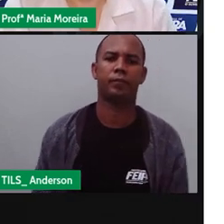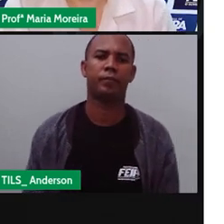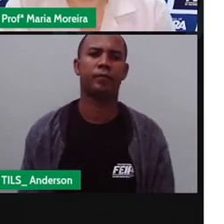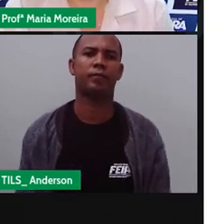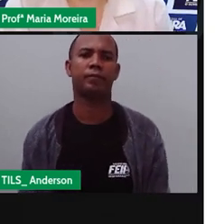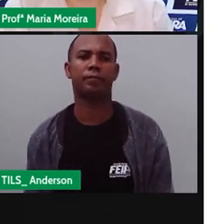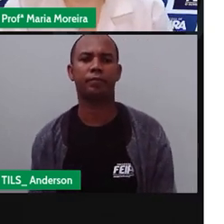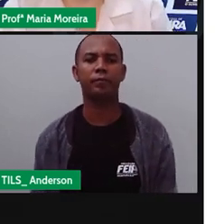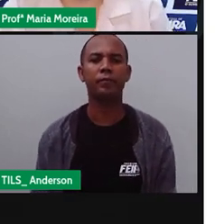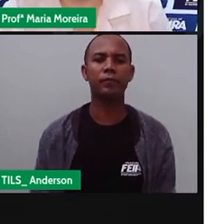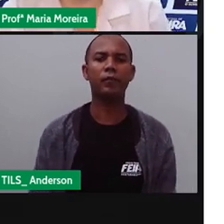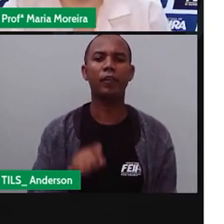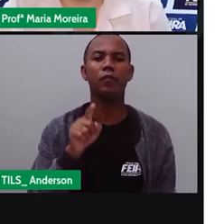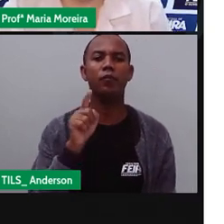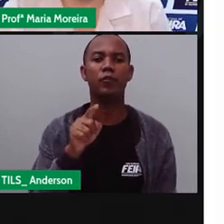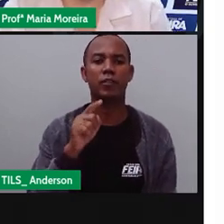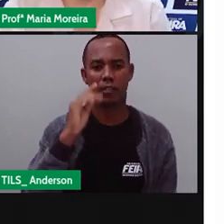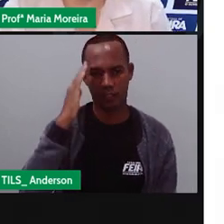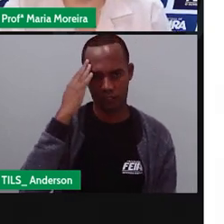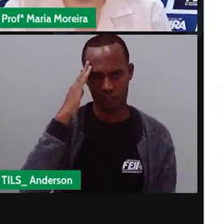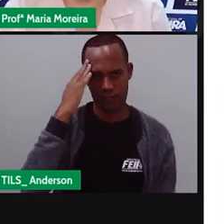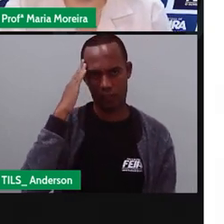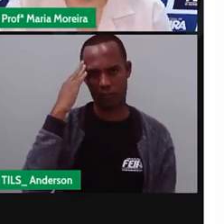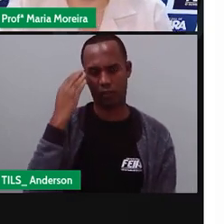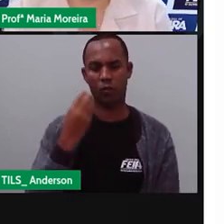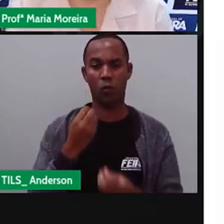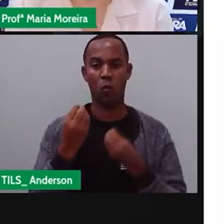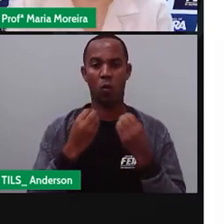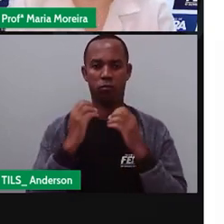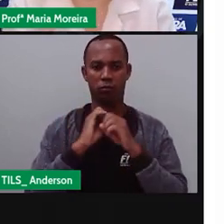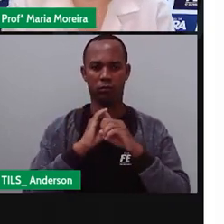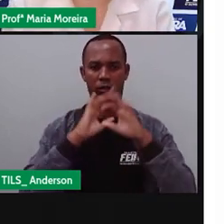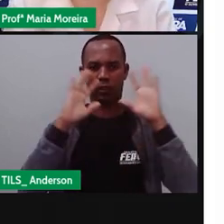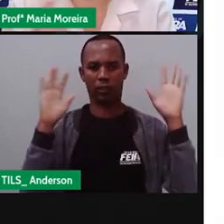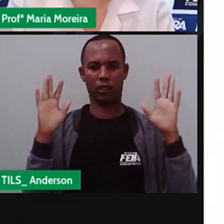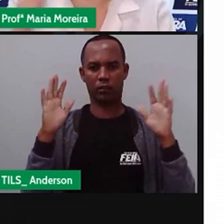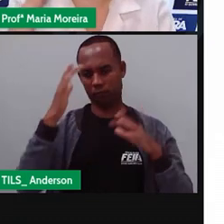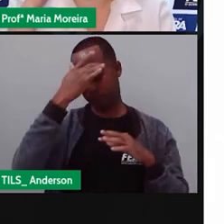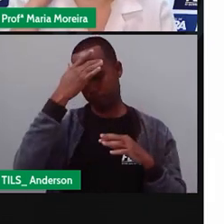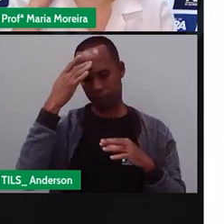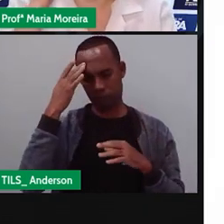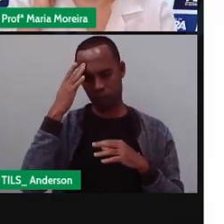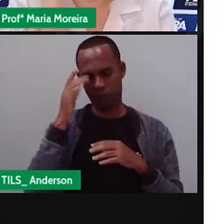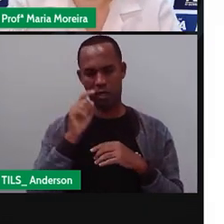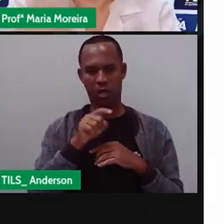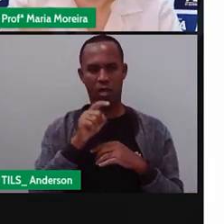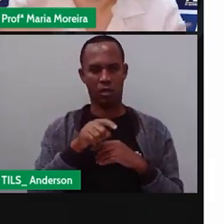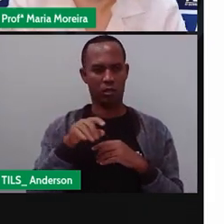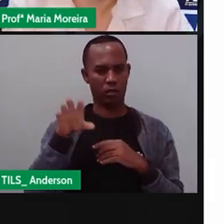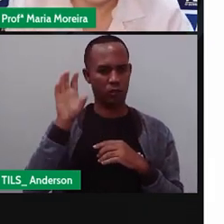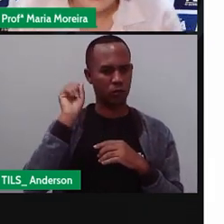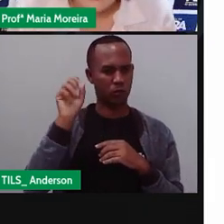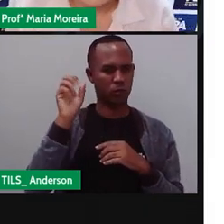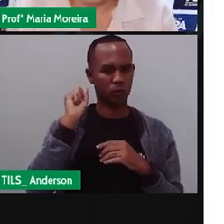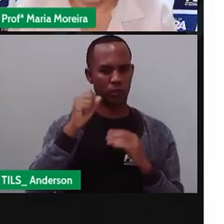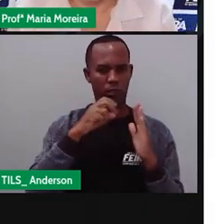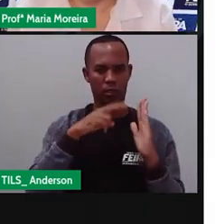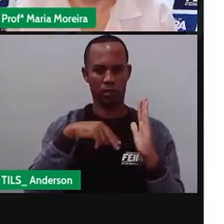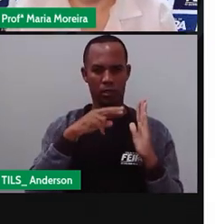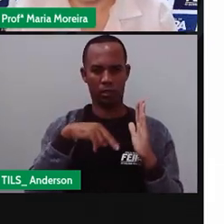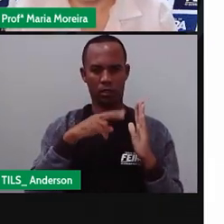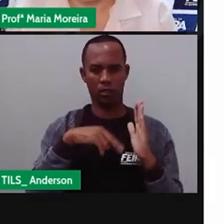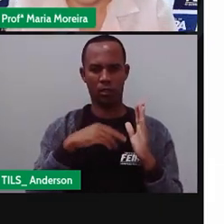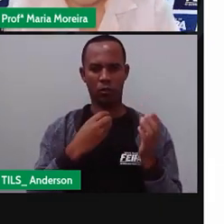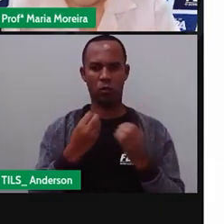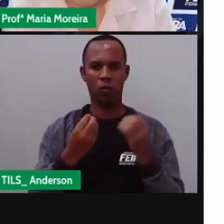Bom, para que você seja compreendido pelo interlocutor, ou seja, a pessoa que te ouve ou que lê, né, o